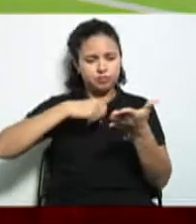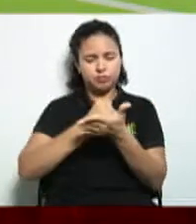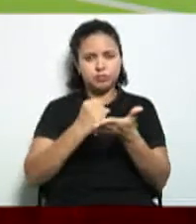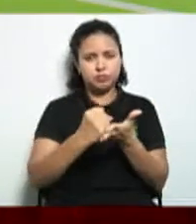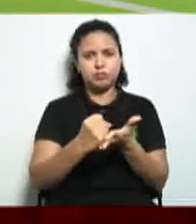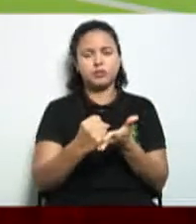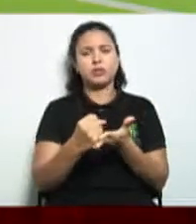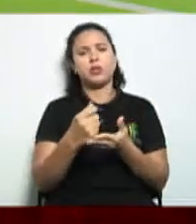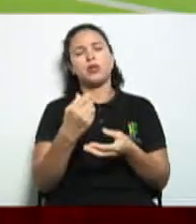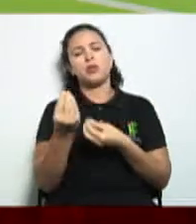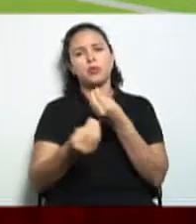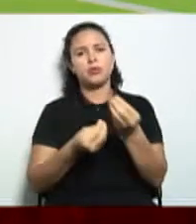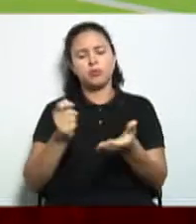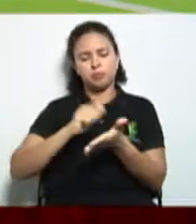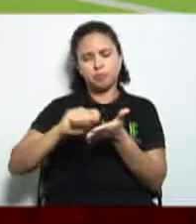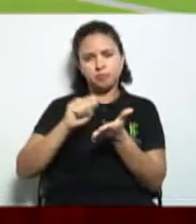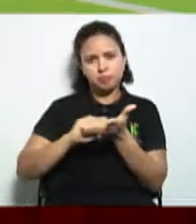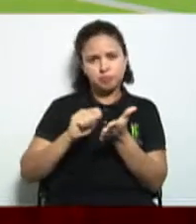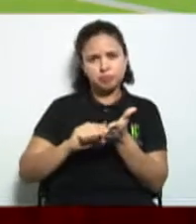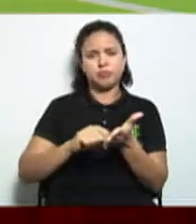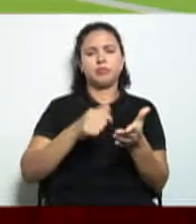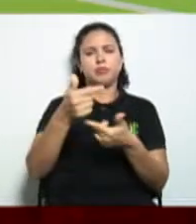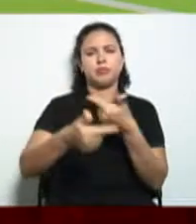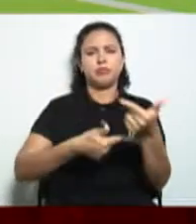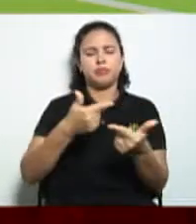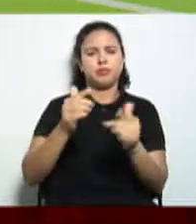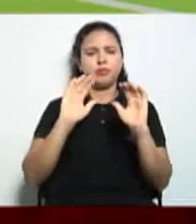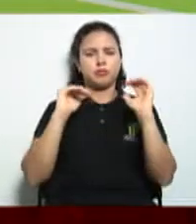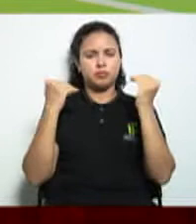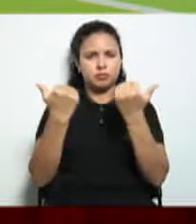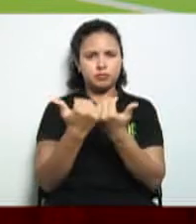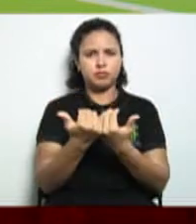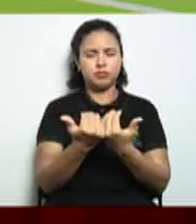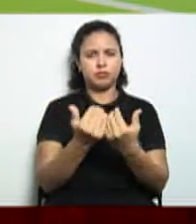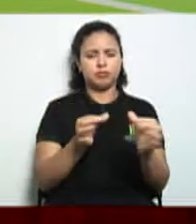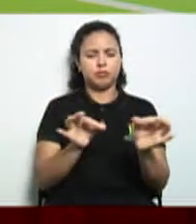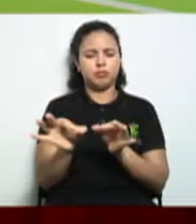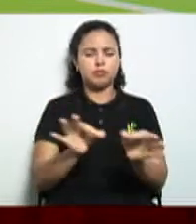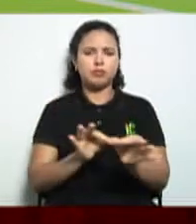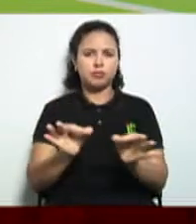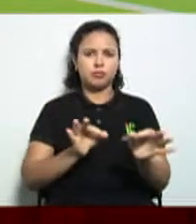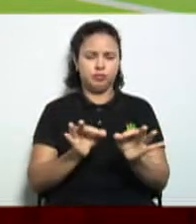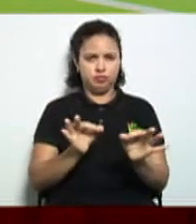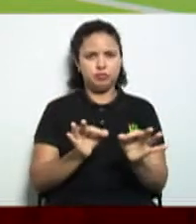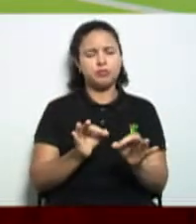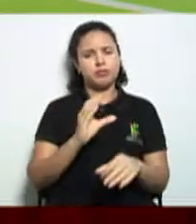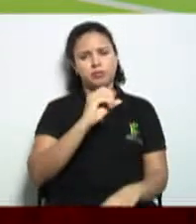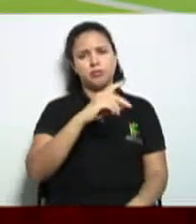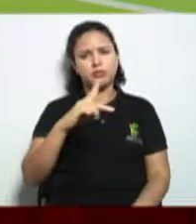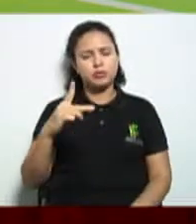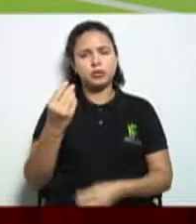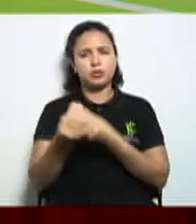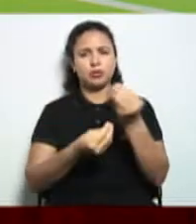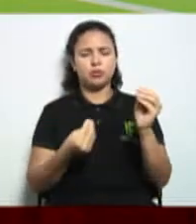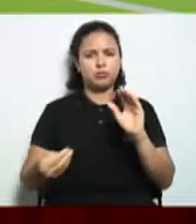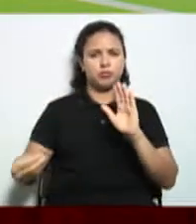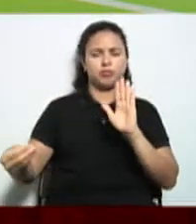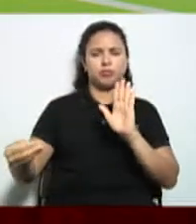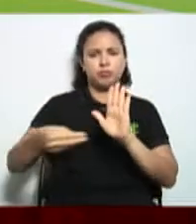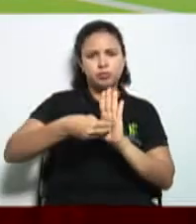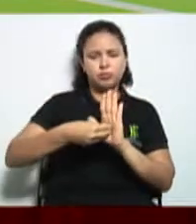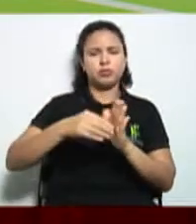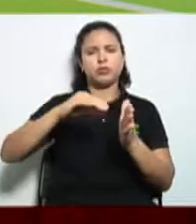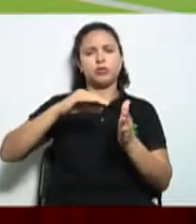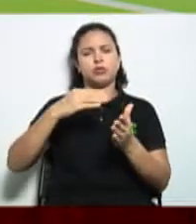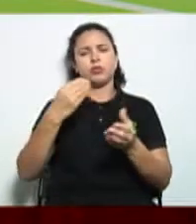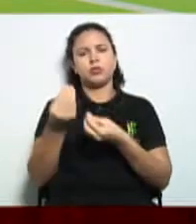né, essas demandas da minha comunidade para organizar a cooperativa, como que eu faço os lançamentos, como que eu calculo os juros